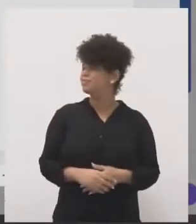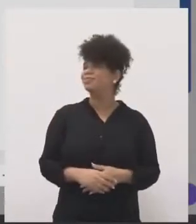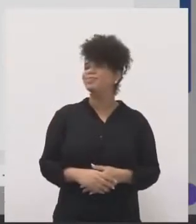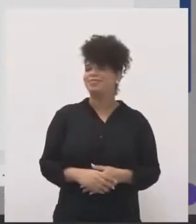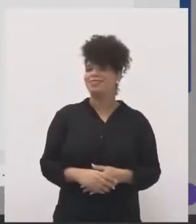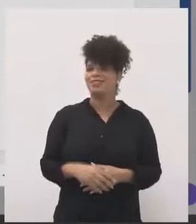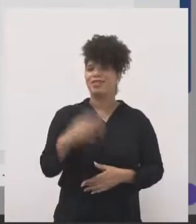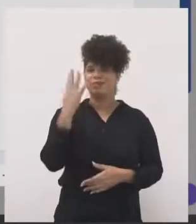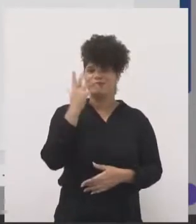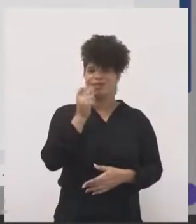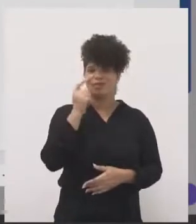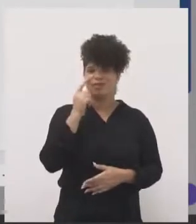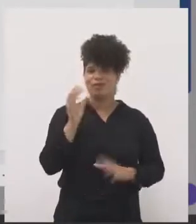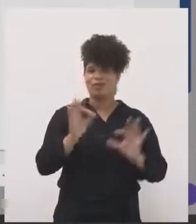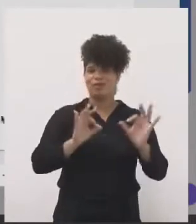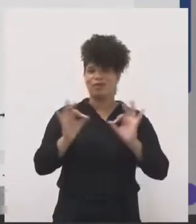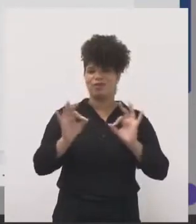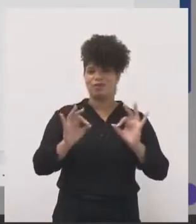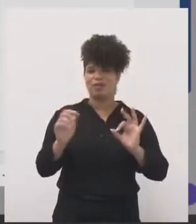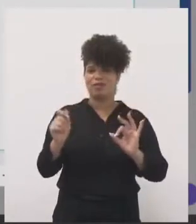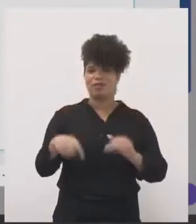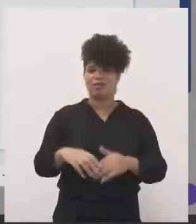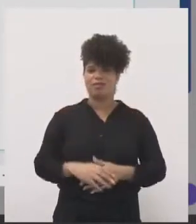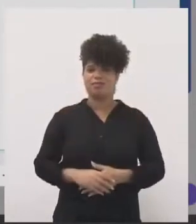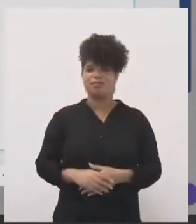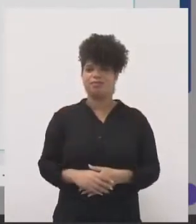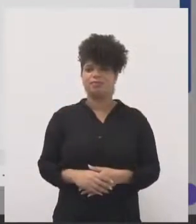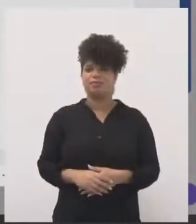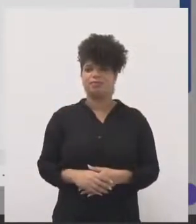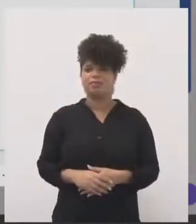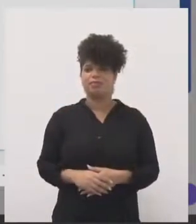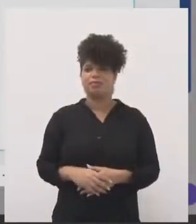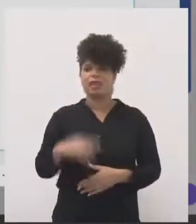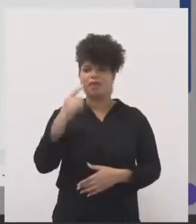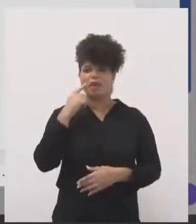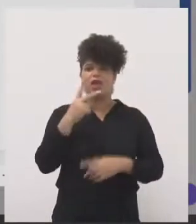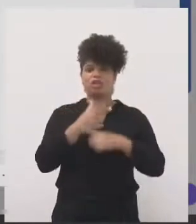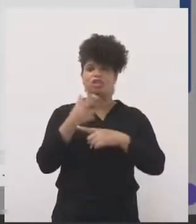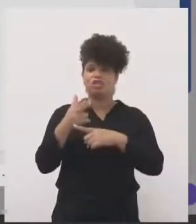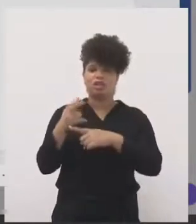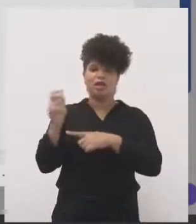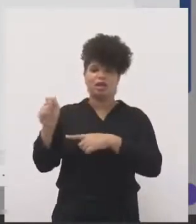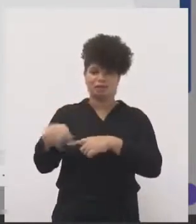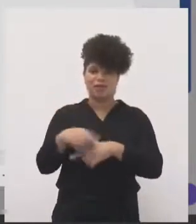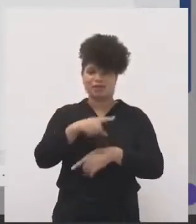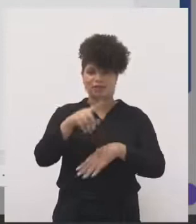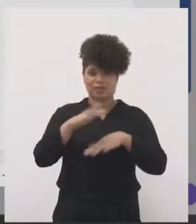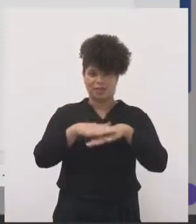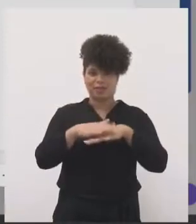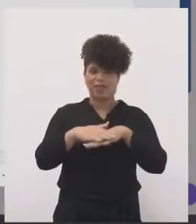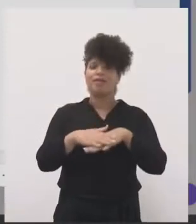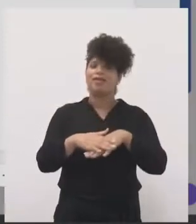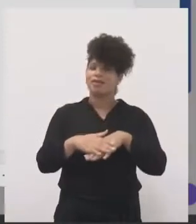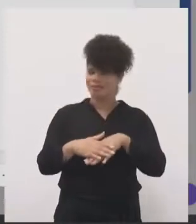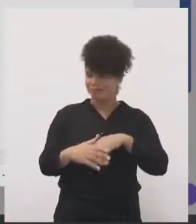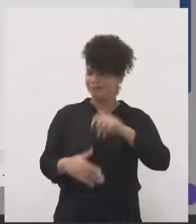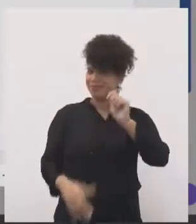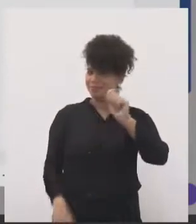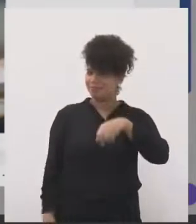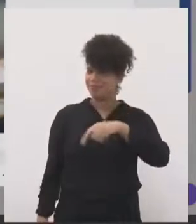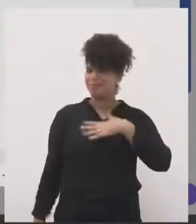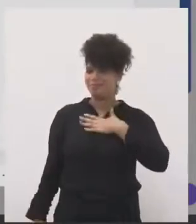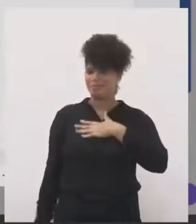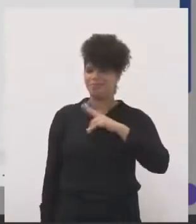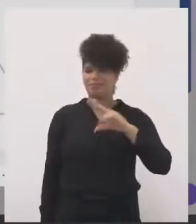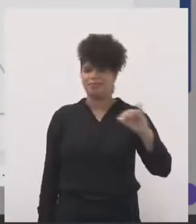imagem, posicioná-la na tela, tá? E aqui é totalmente editável, é legal depois vocês